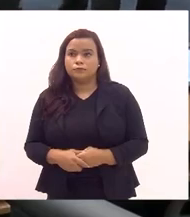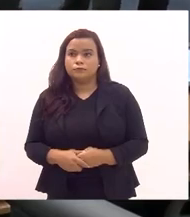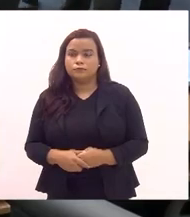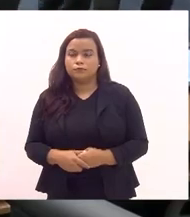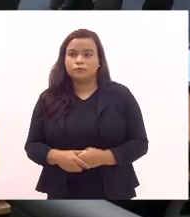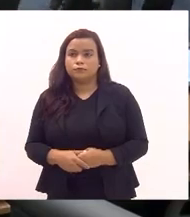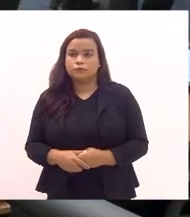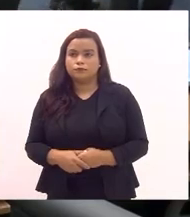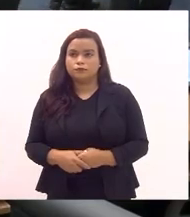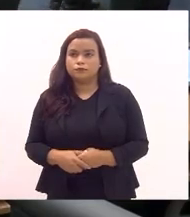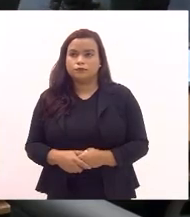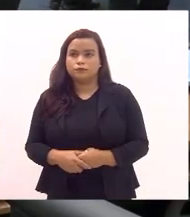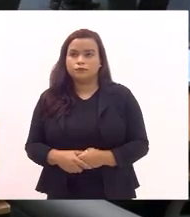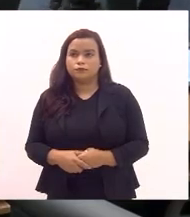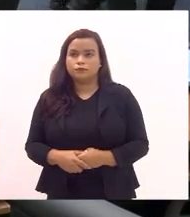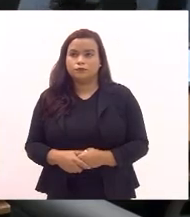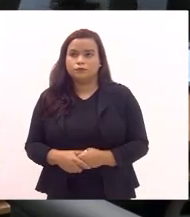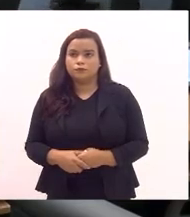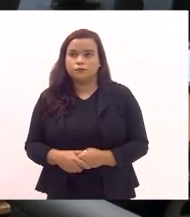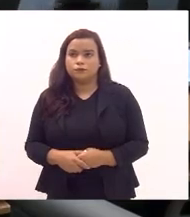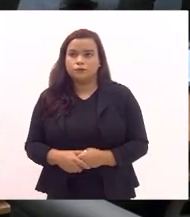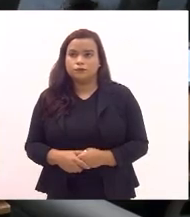E aí